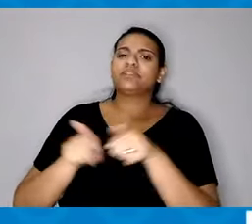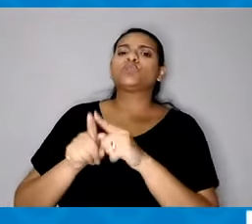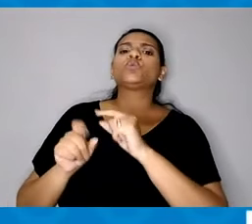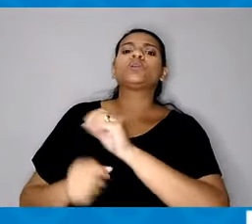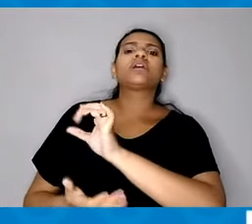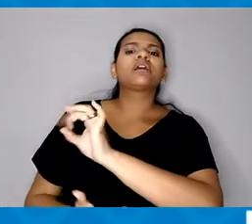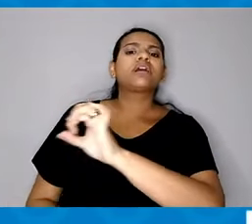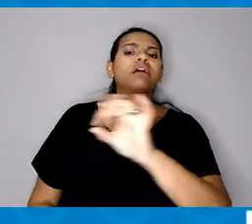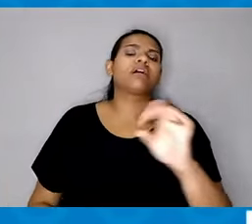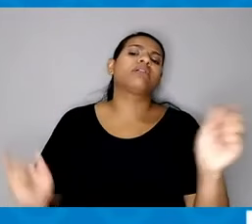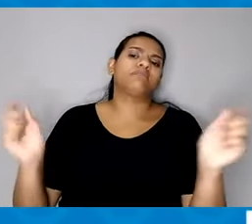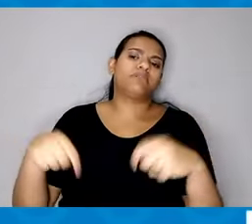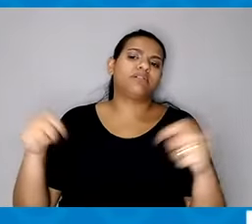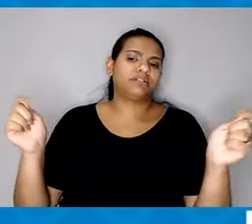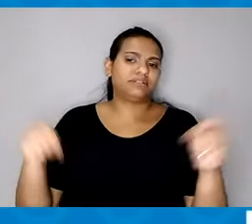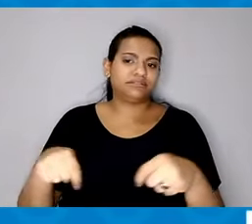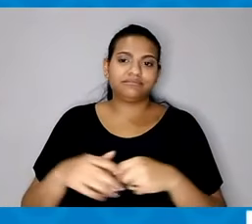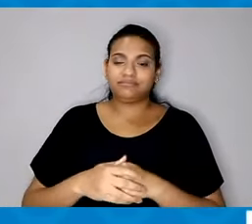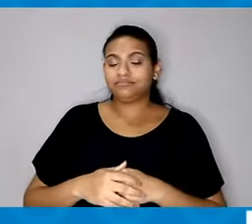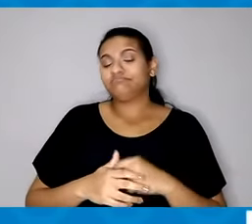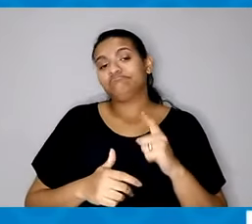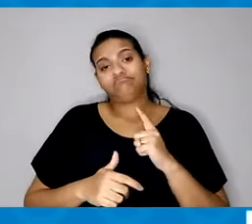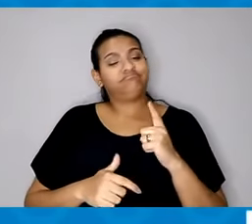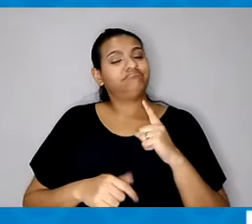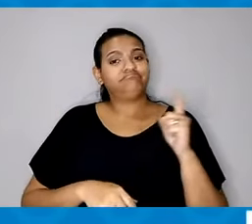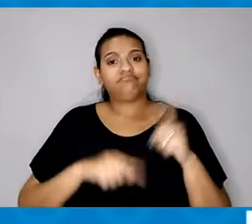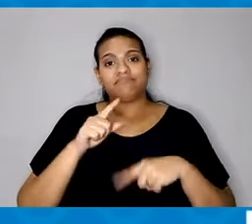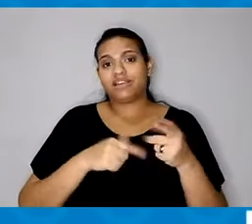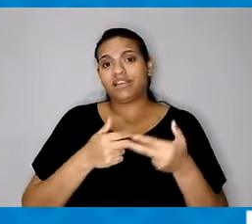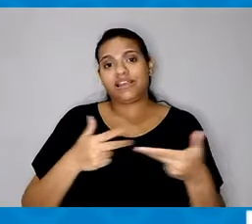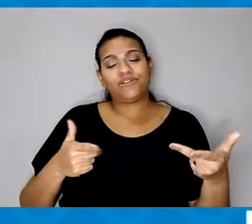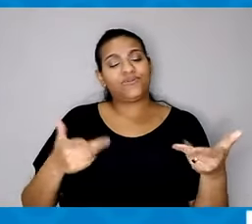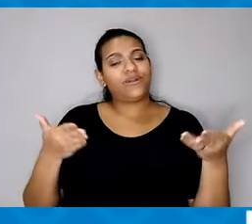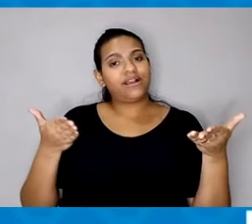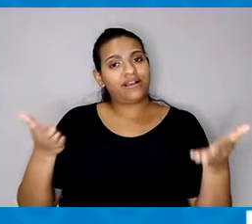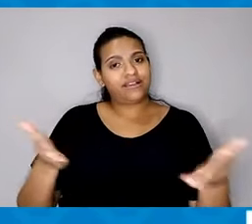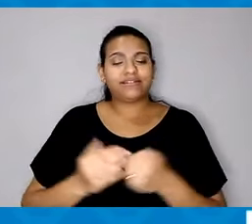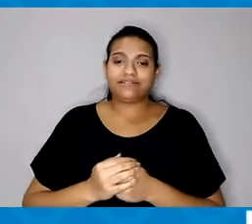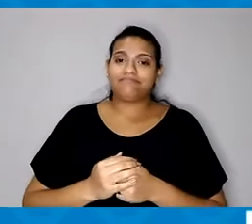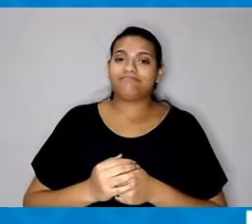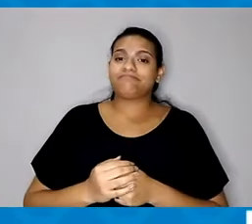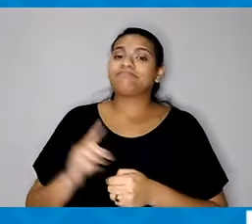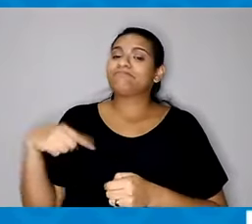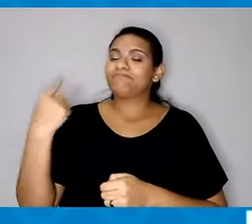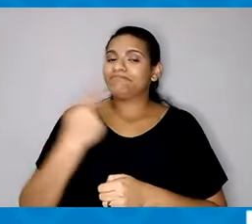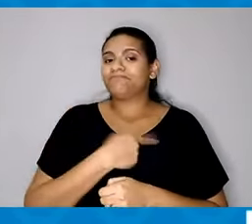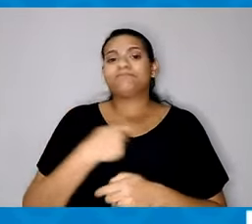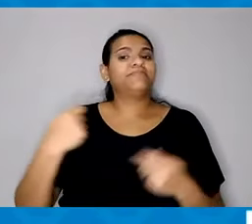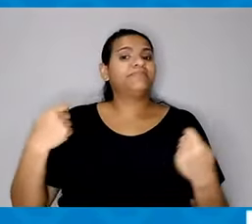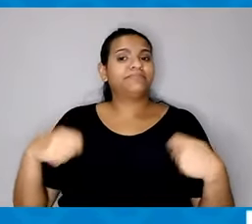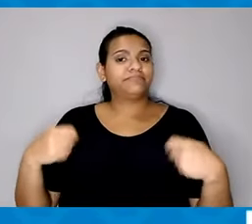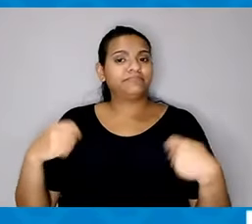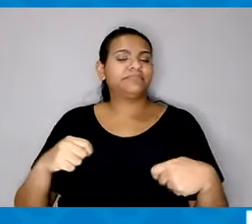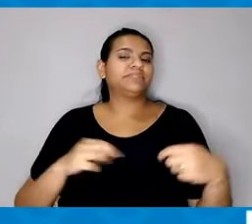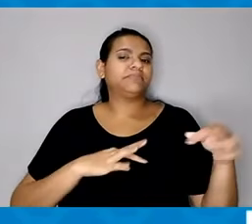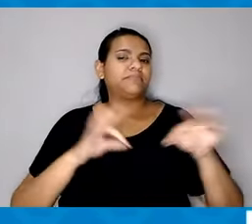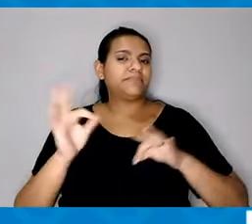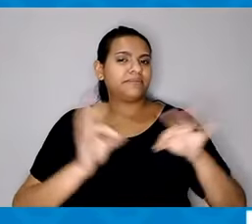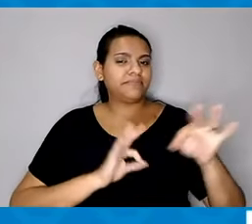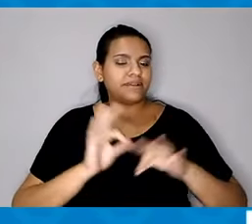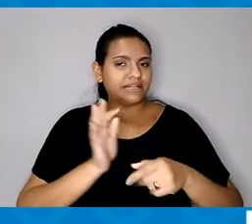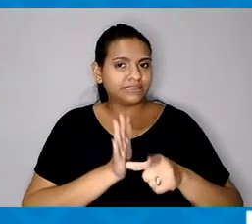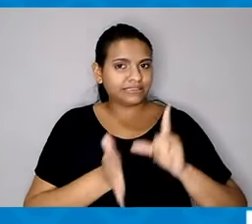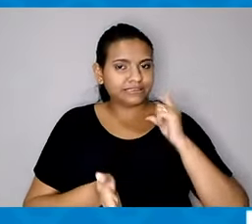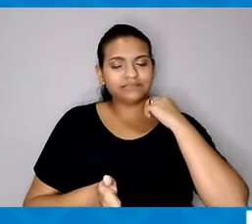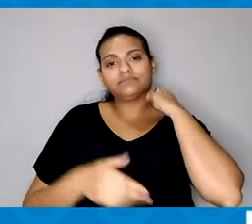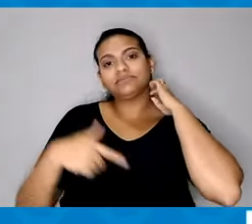que os recursos estão aí. A gente precisa realmente se capacitar, se preparar, buscar, trabalhar em rede, né, com